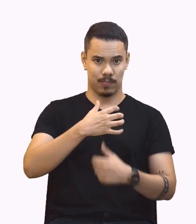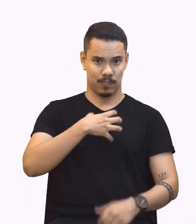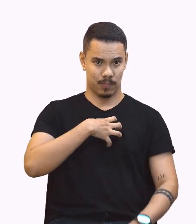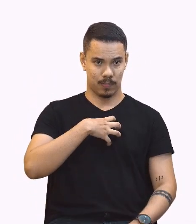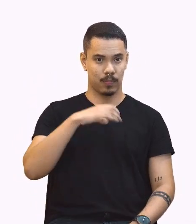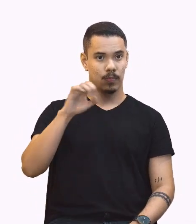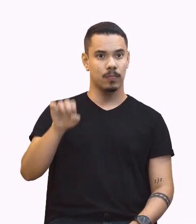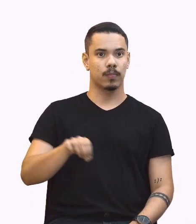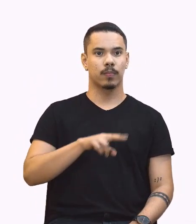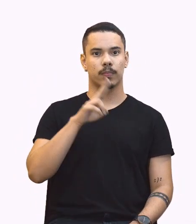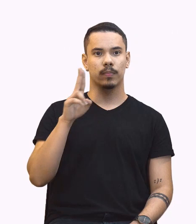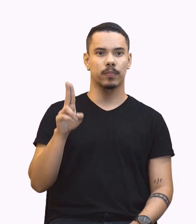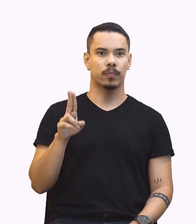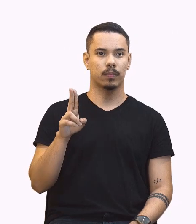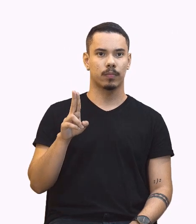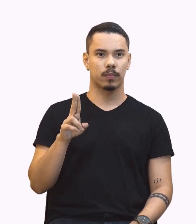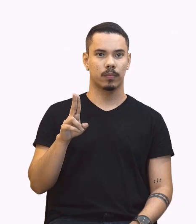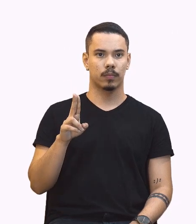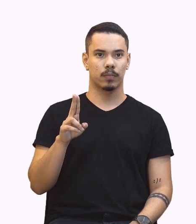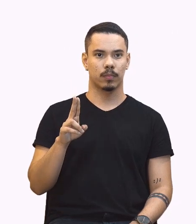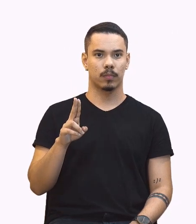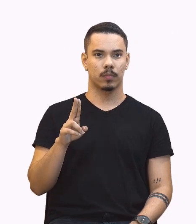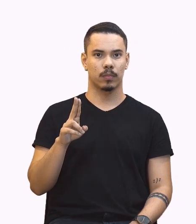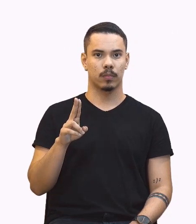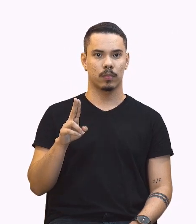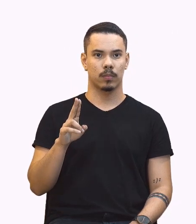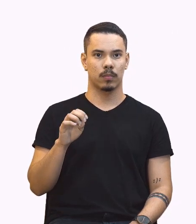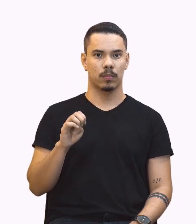seria a alternativa D,